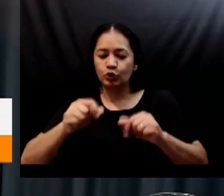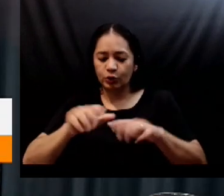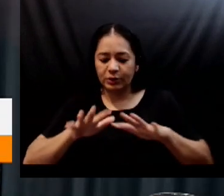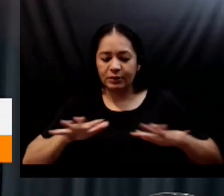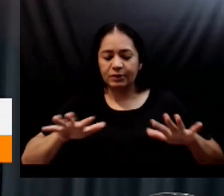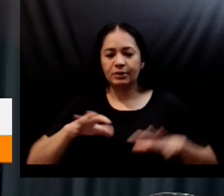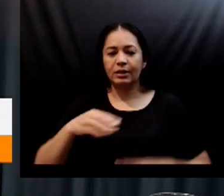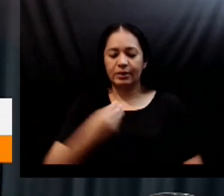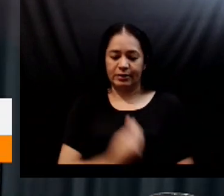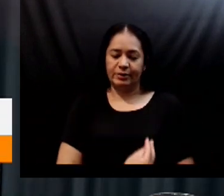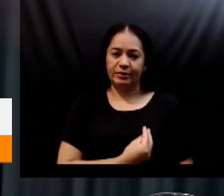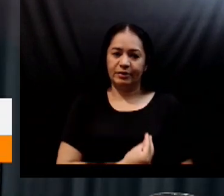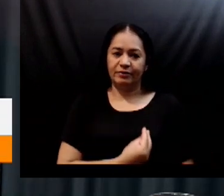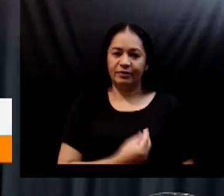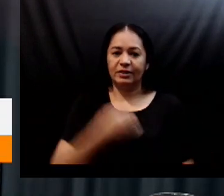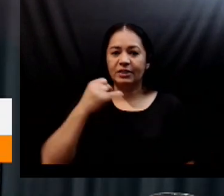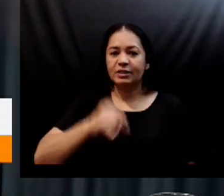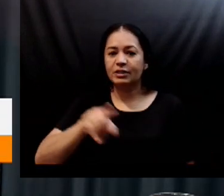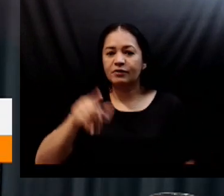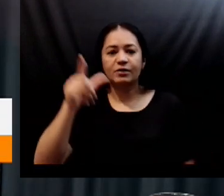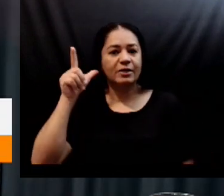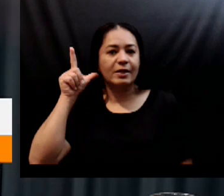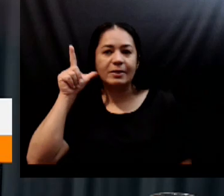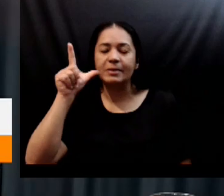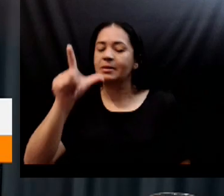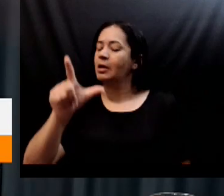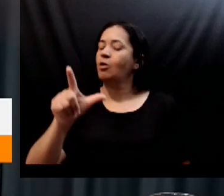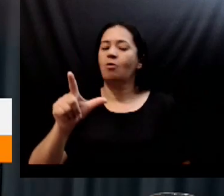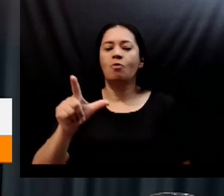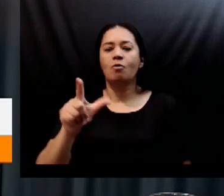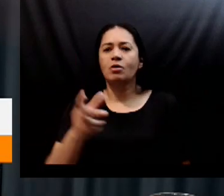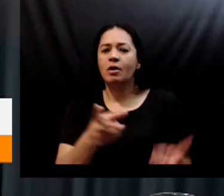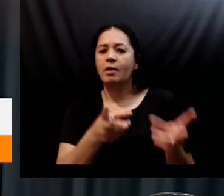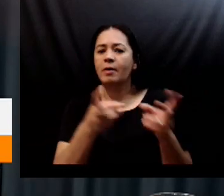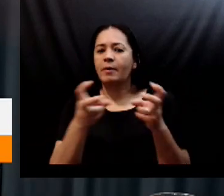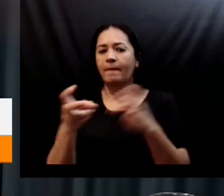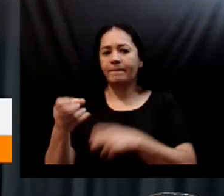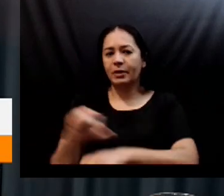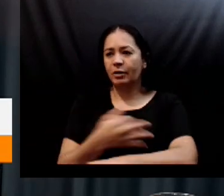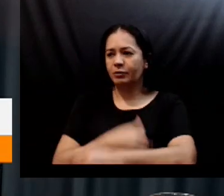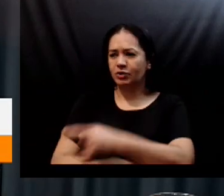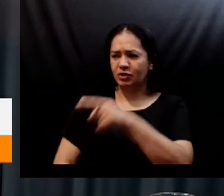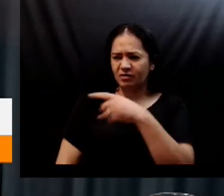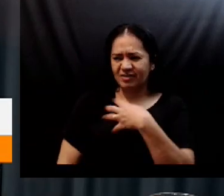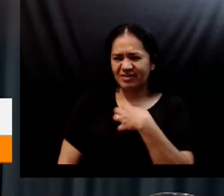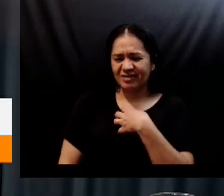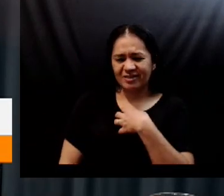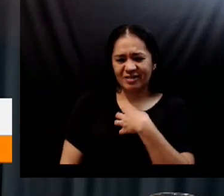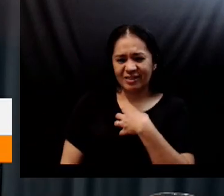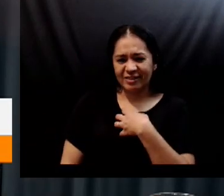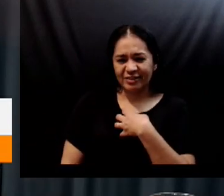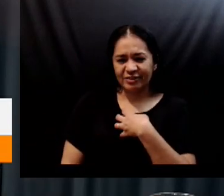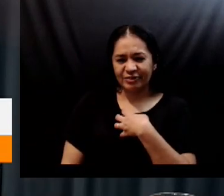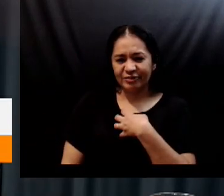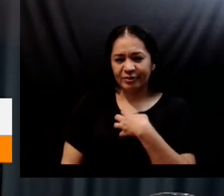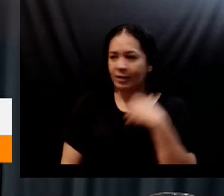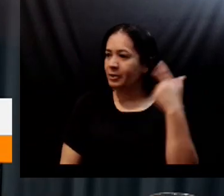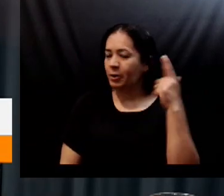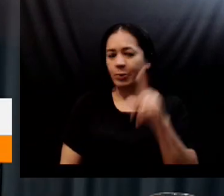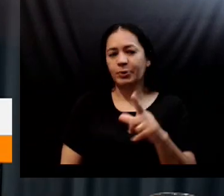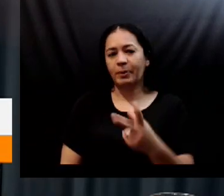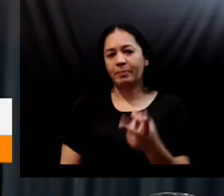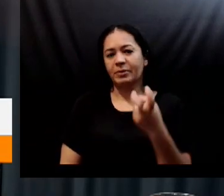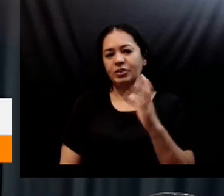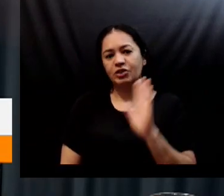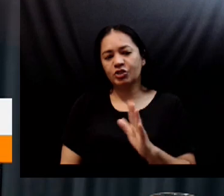você não consegue lidar, você não consegue nem identificar a emoção que você está sentindo e não consegue lidar com isso, gera um impacto nas